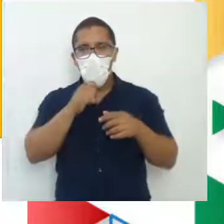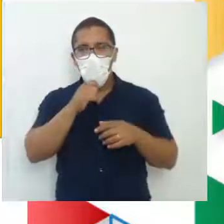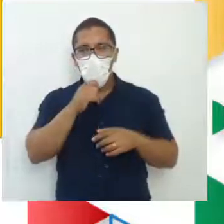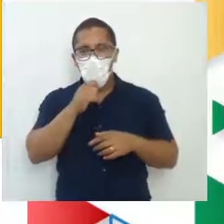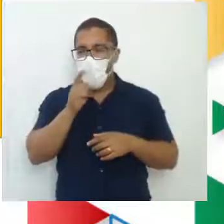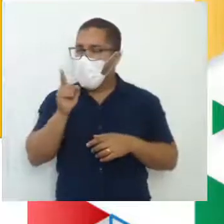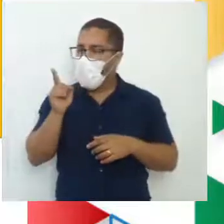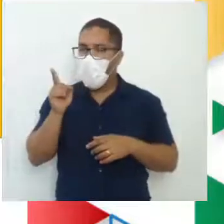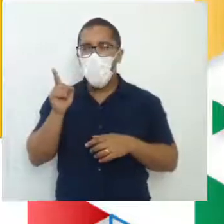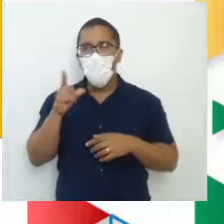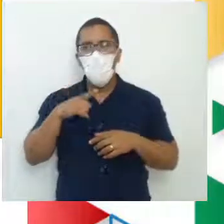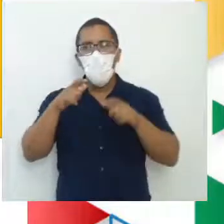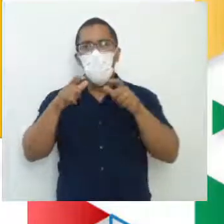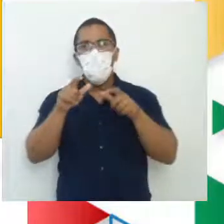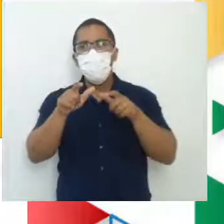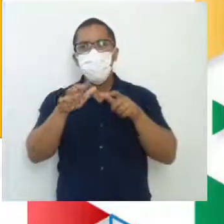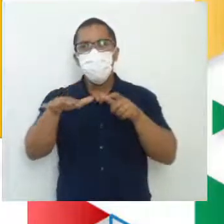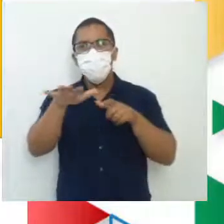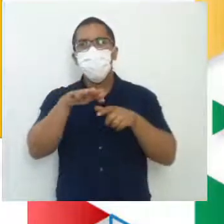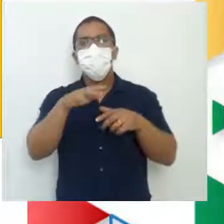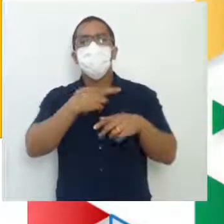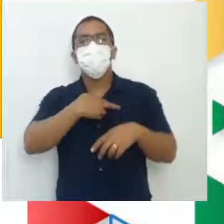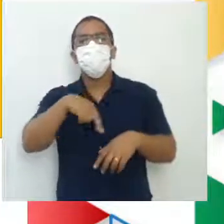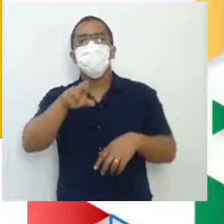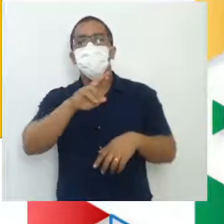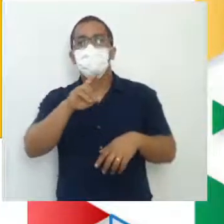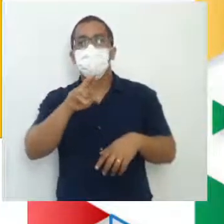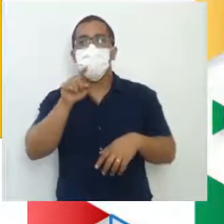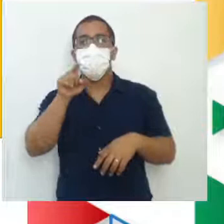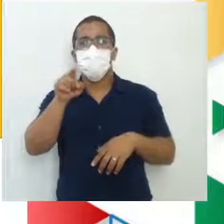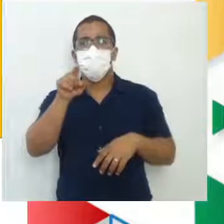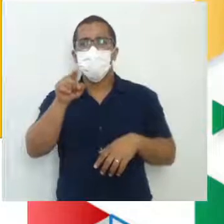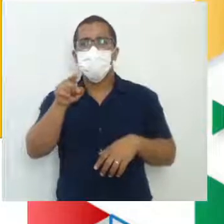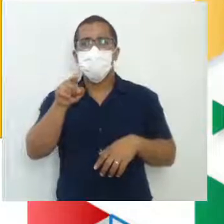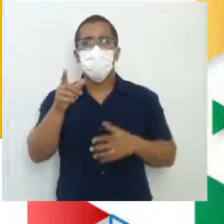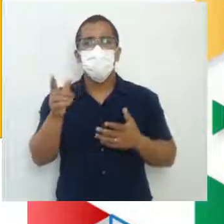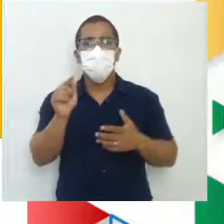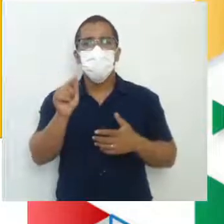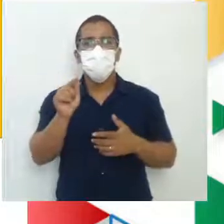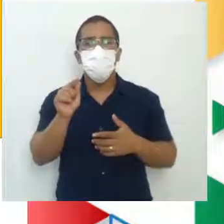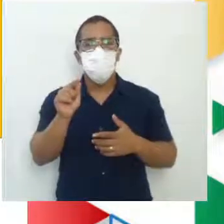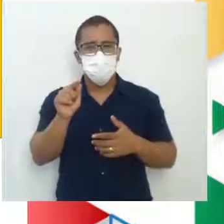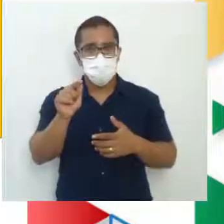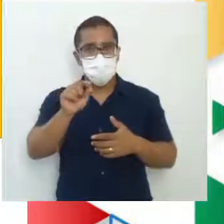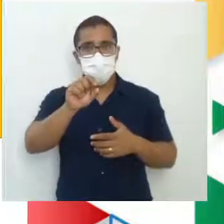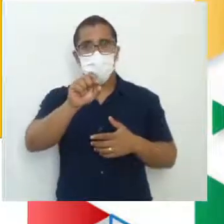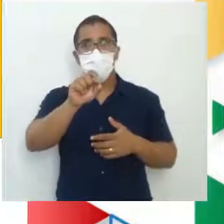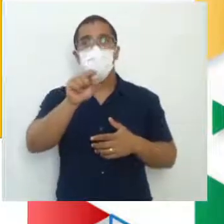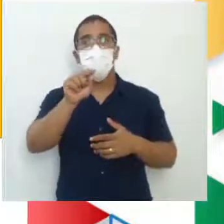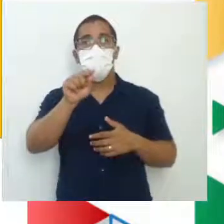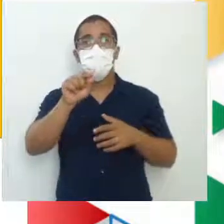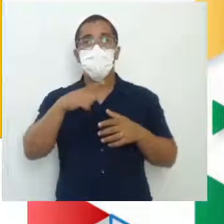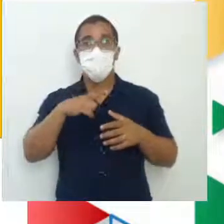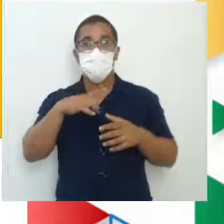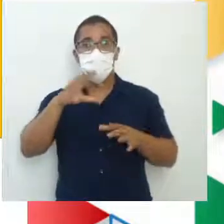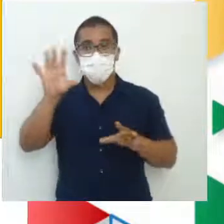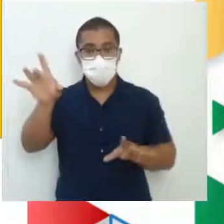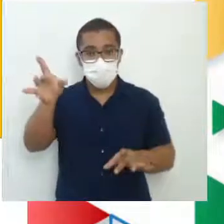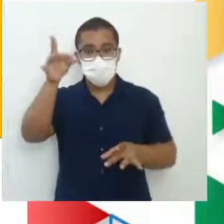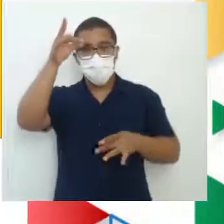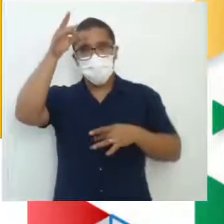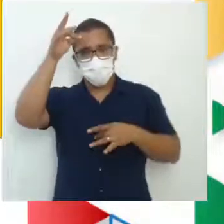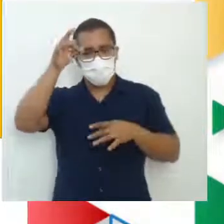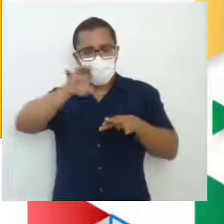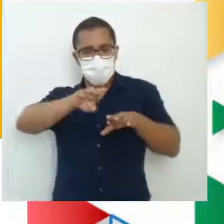Vale do Amanhecer pratica uma religião sincrética. O que seria sincrética? Vamos ver. Que incorpora vários